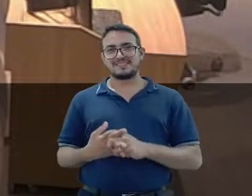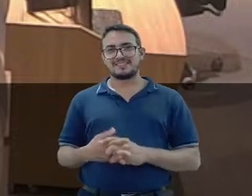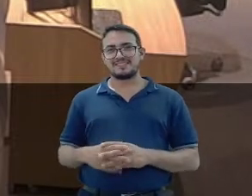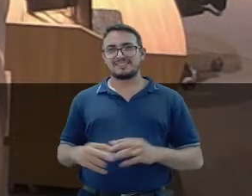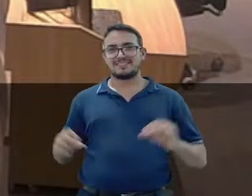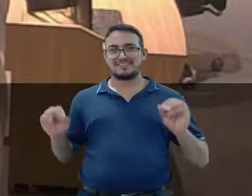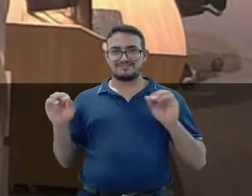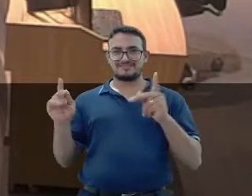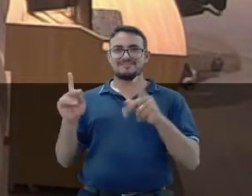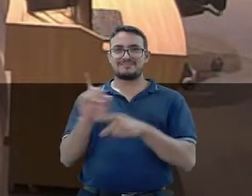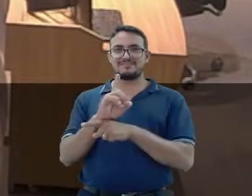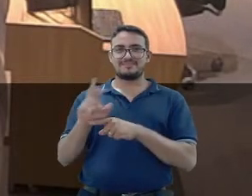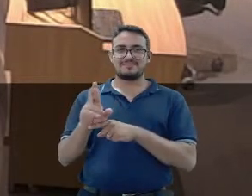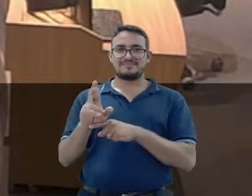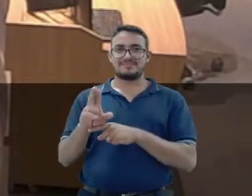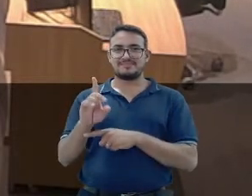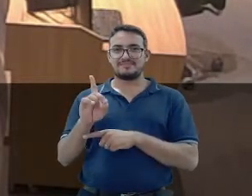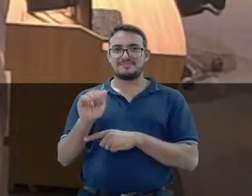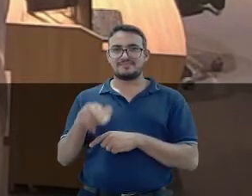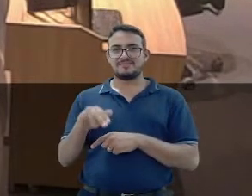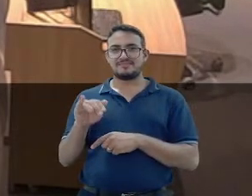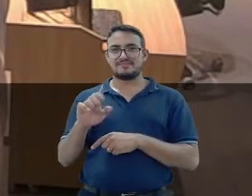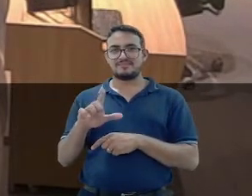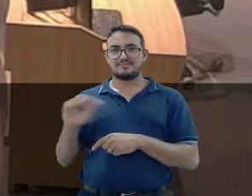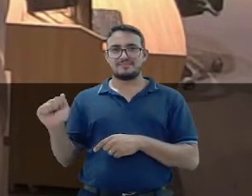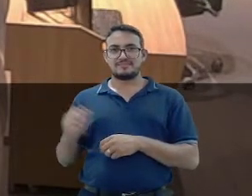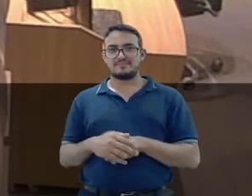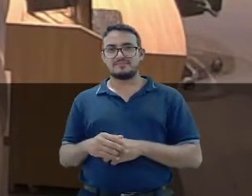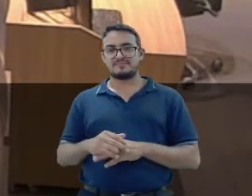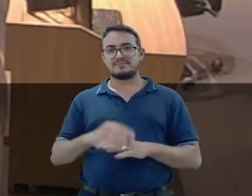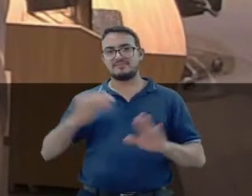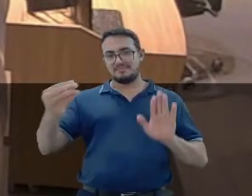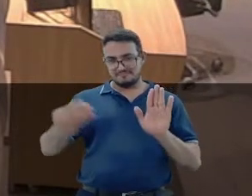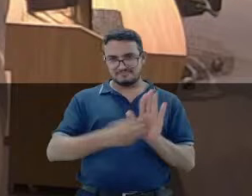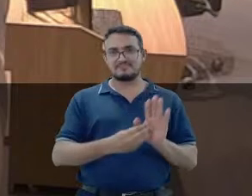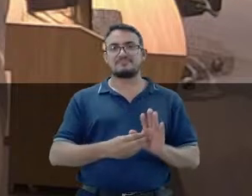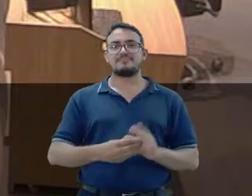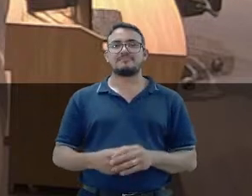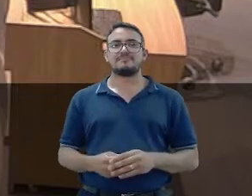ok, doutora Daniela. Então, registre-se.